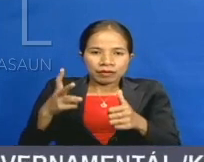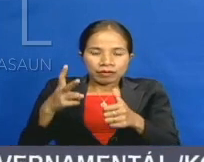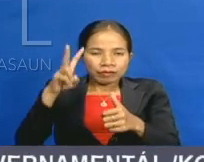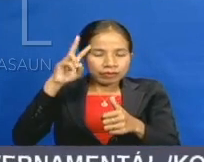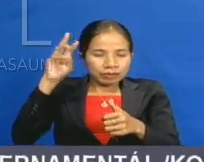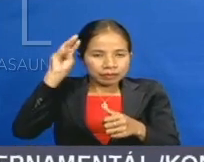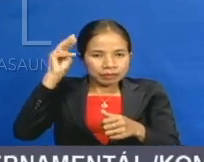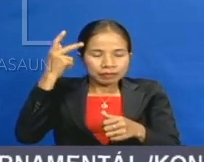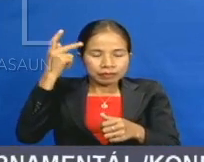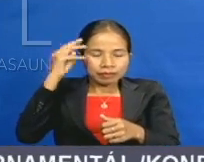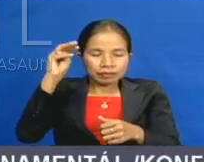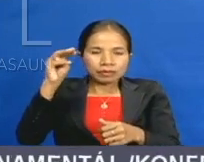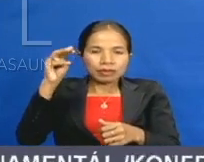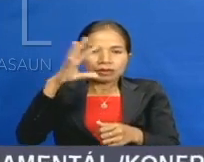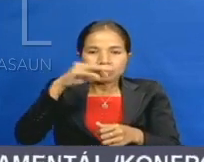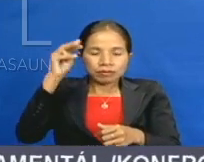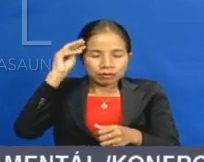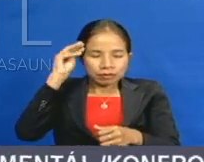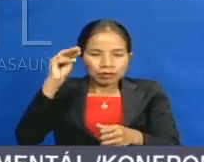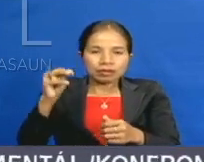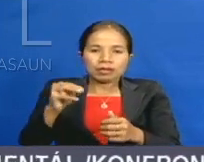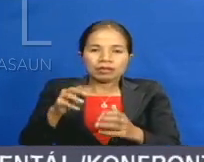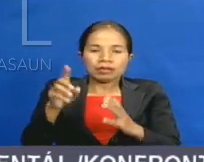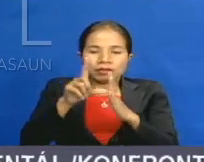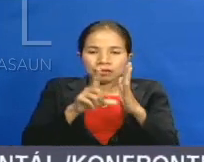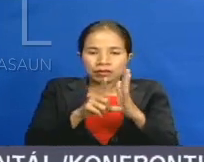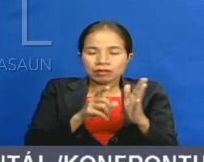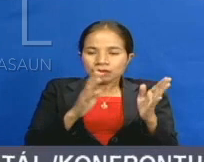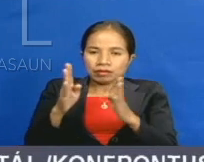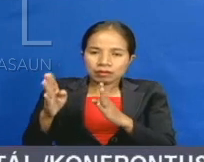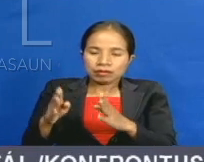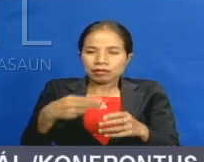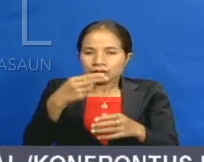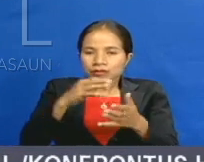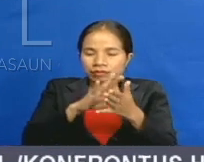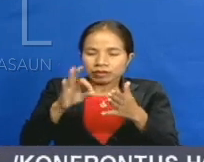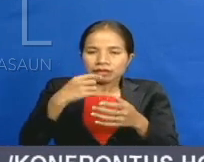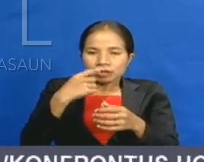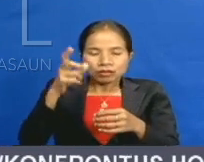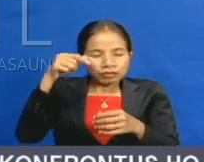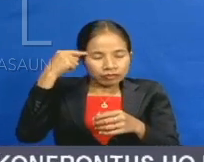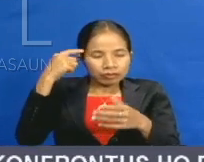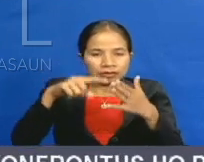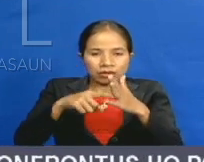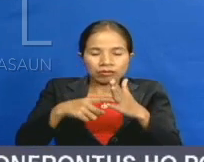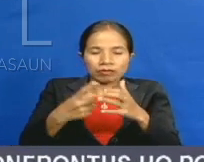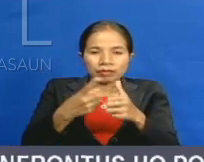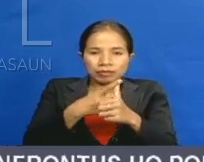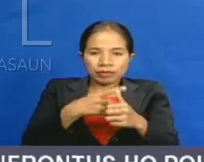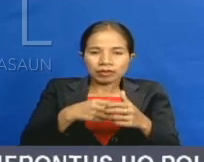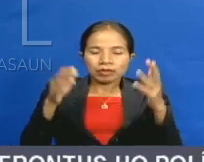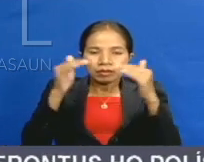Vice-Primeiro-Ministro no Ministro Plano no Ordenamento, José Maria dos Três, quinta-feira nem hateten, governo se ahulu com audiência